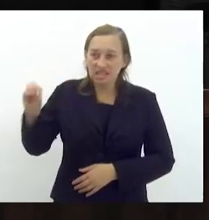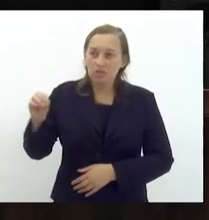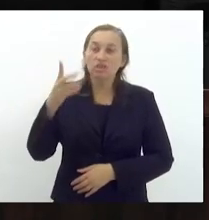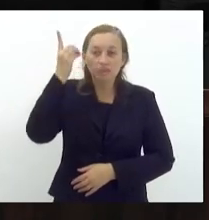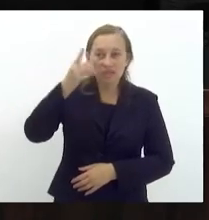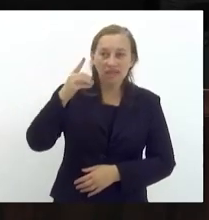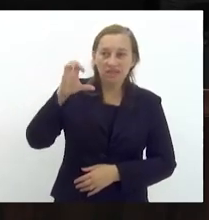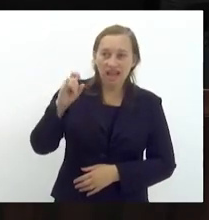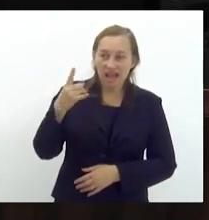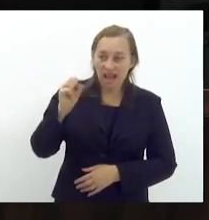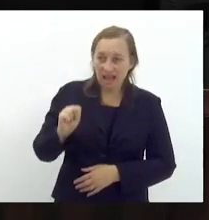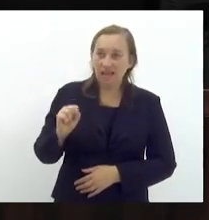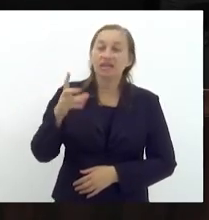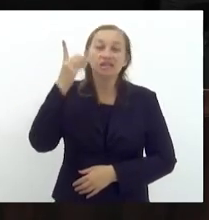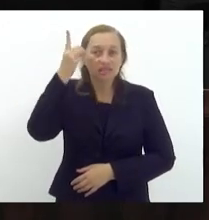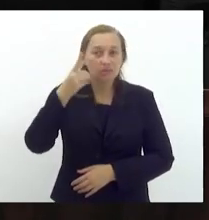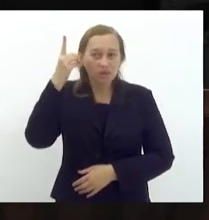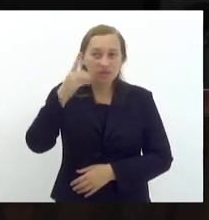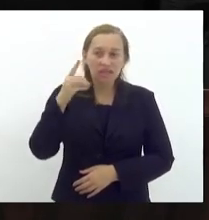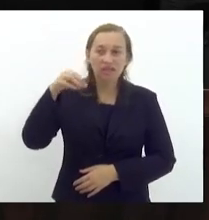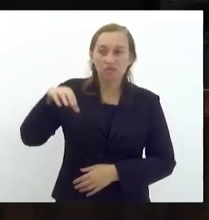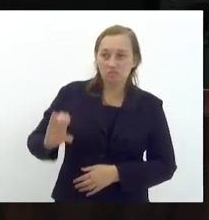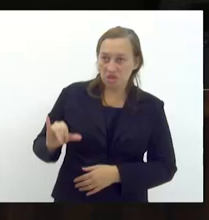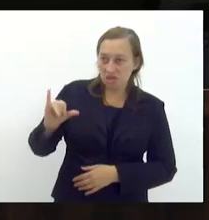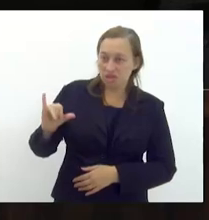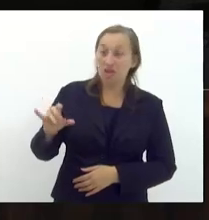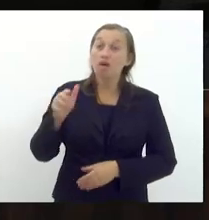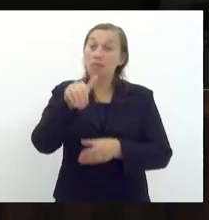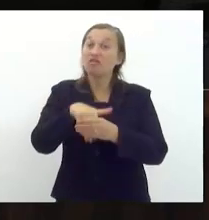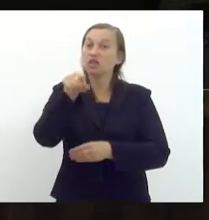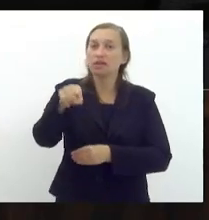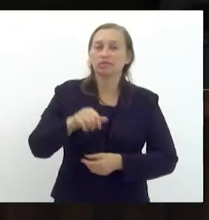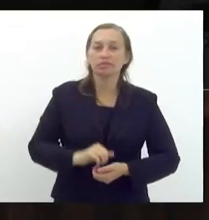Machado deputado Carlos Mickey